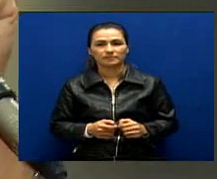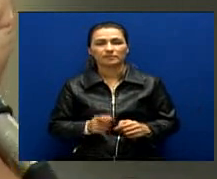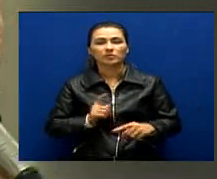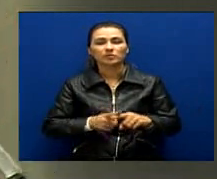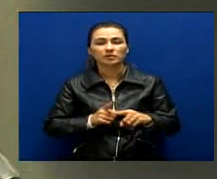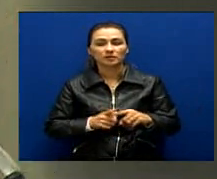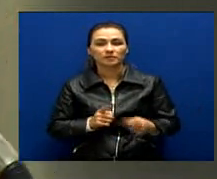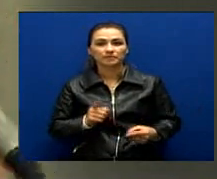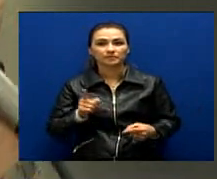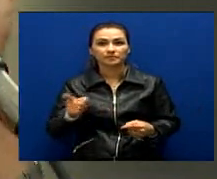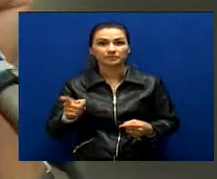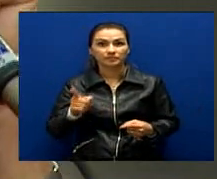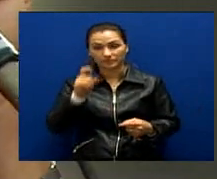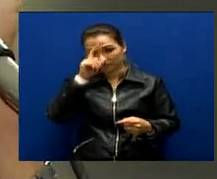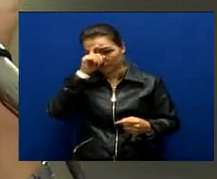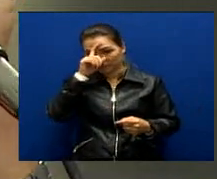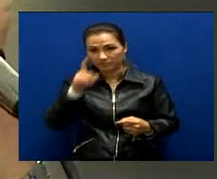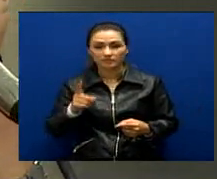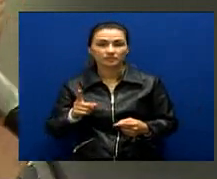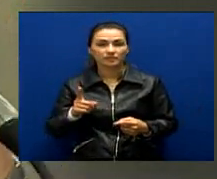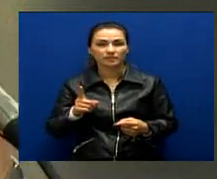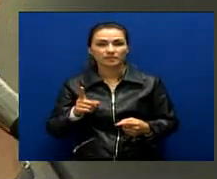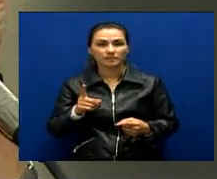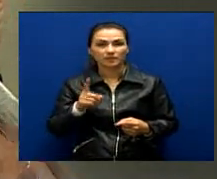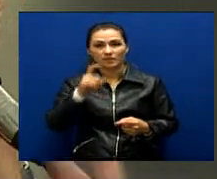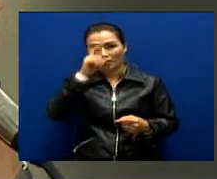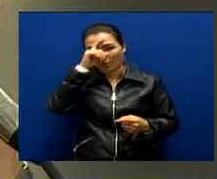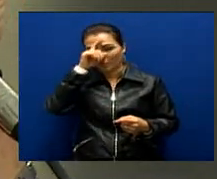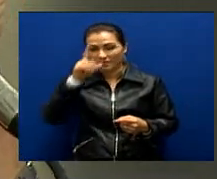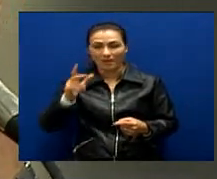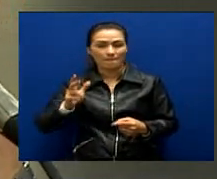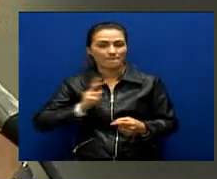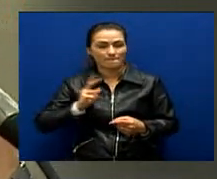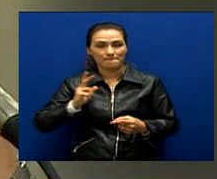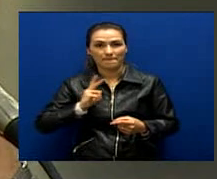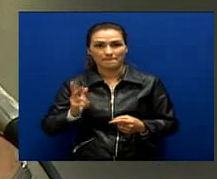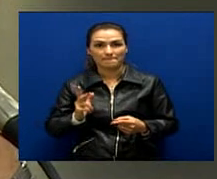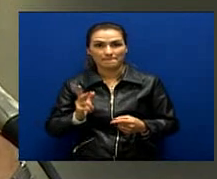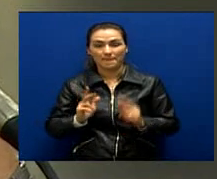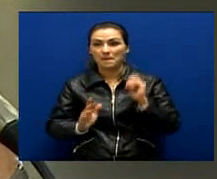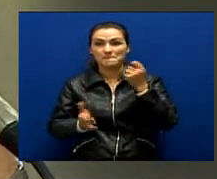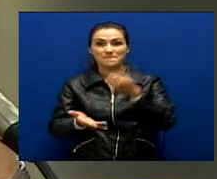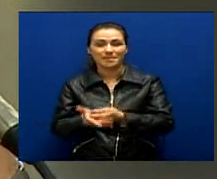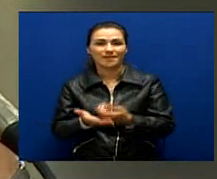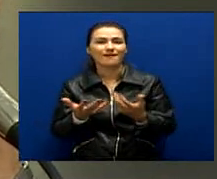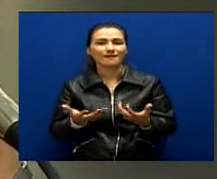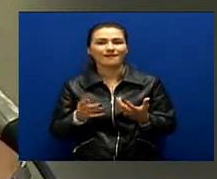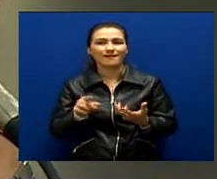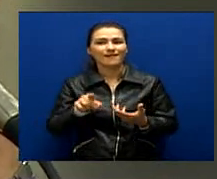o público com o objetivo de